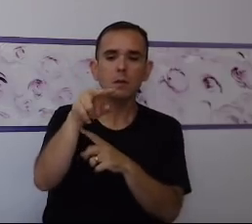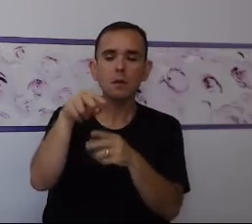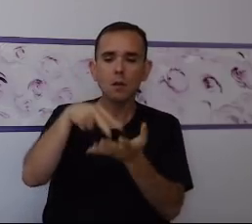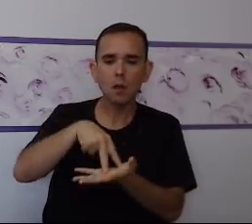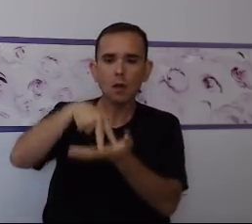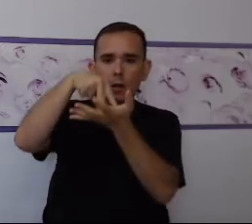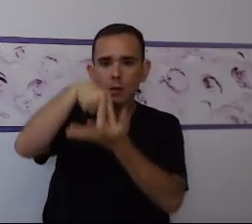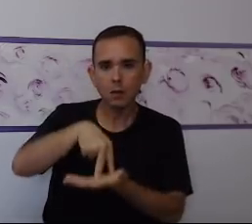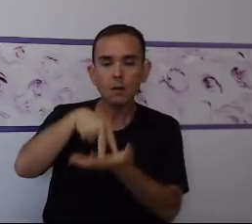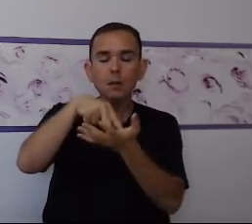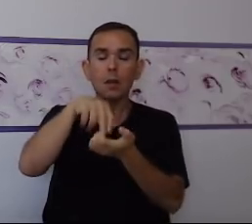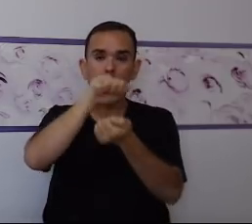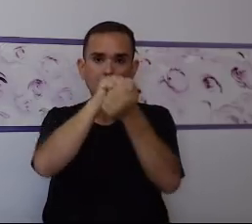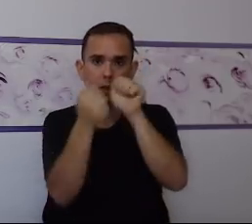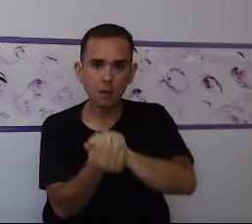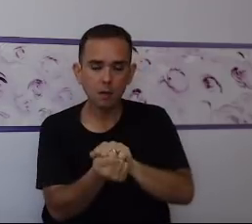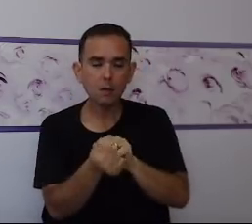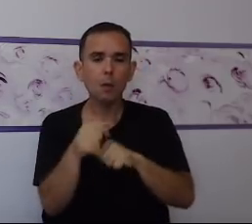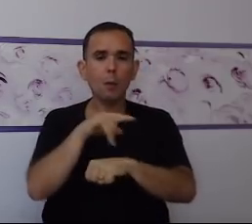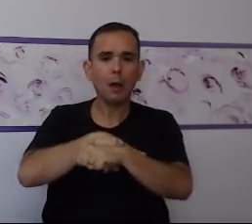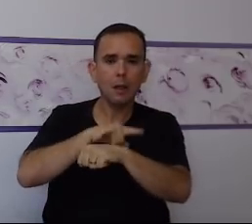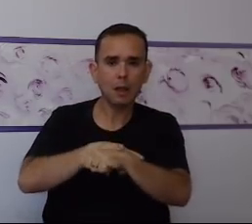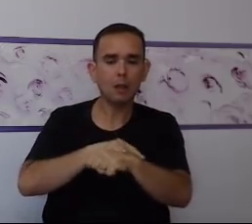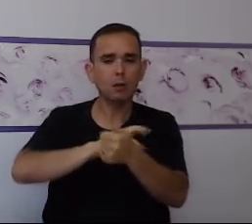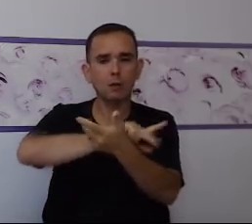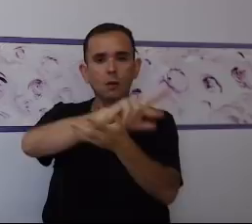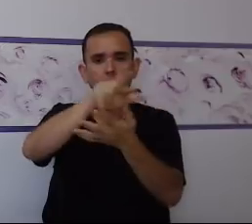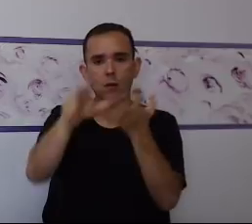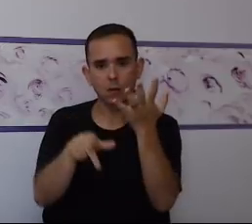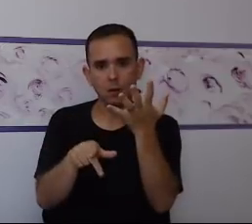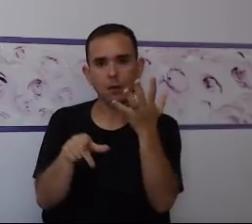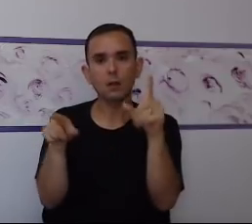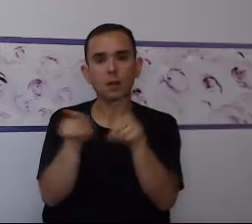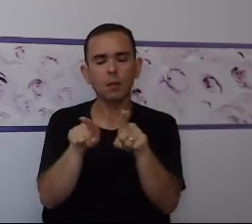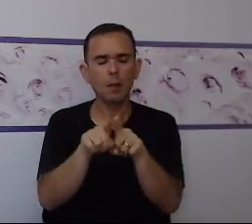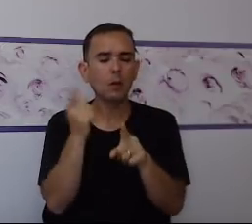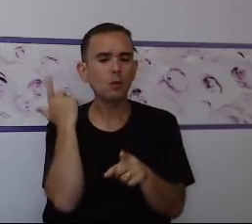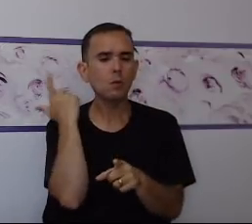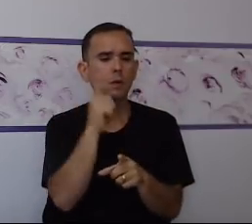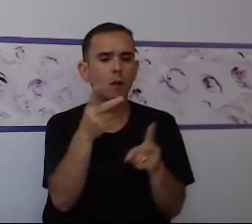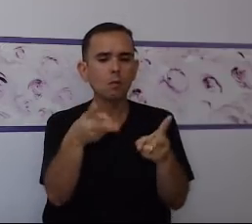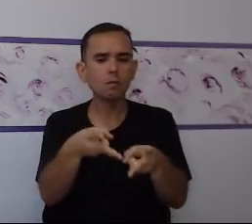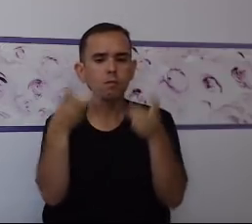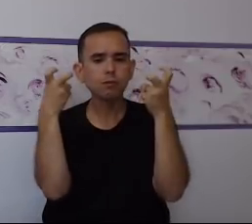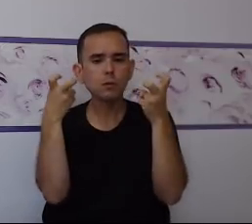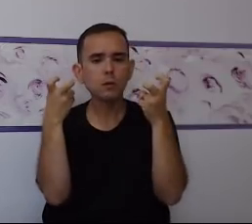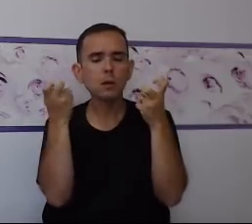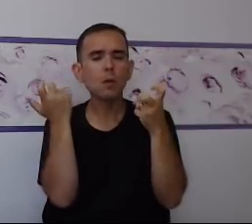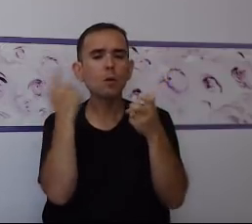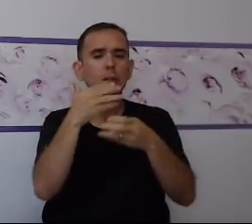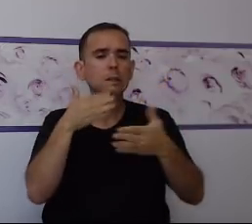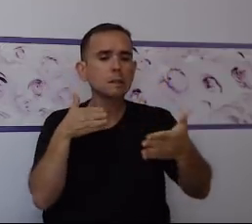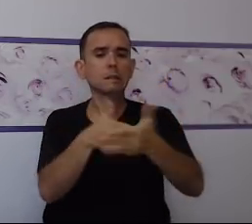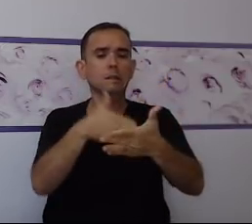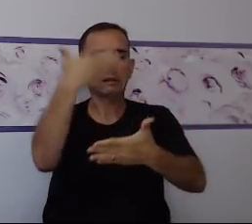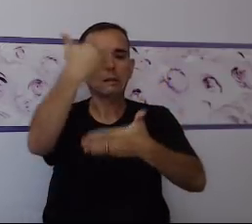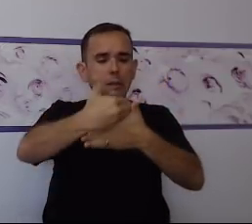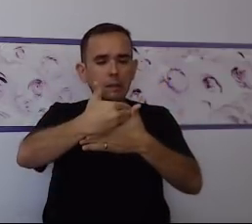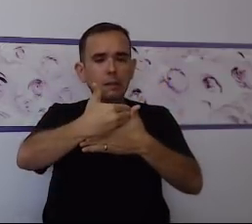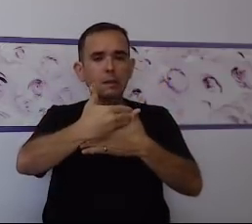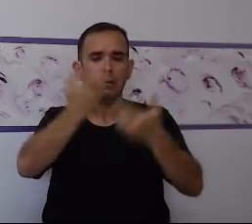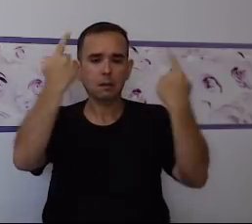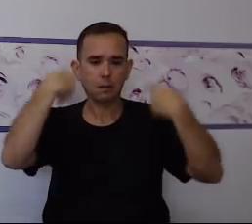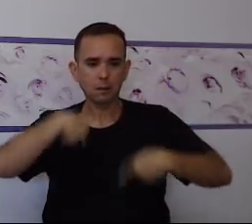elevadores, adaptações em banheiros, entre outros, que retiram e reduzem as barreiras arquitetônicas e